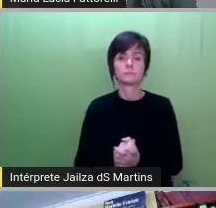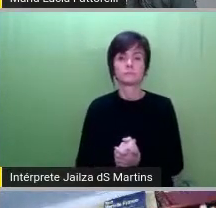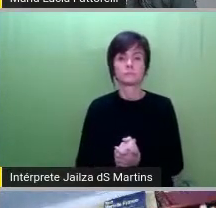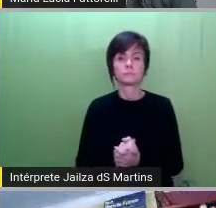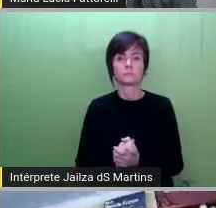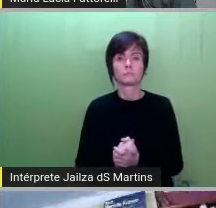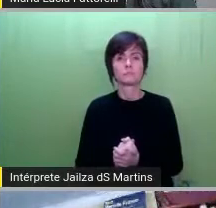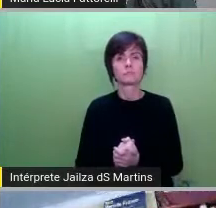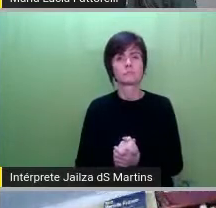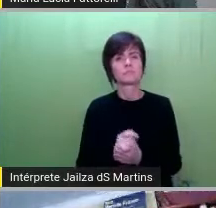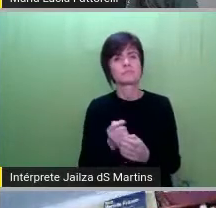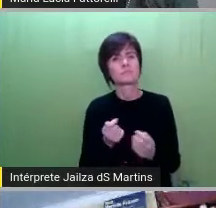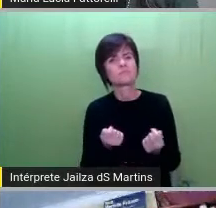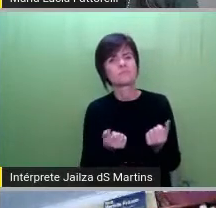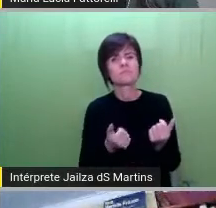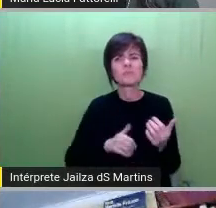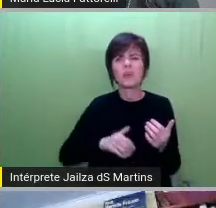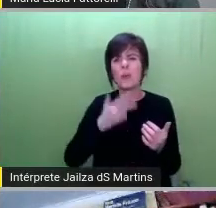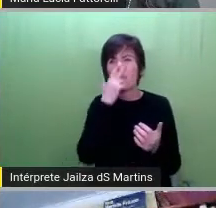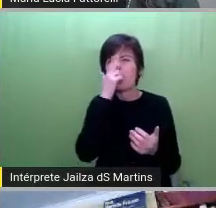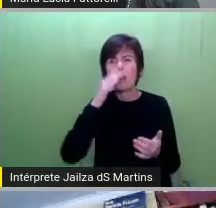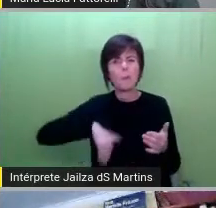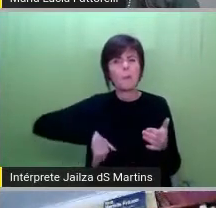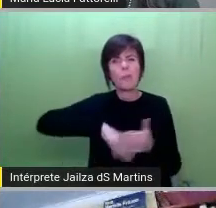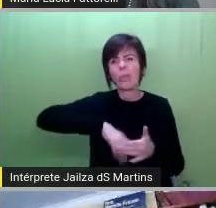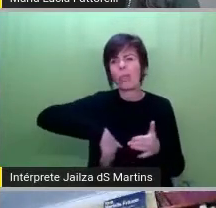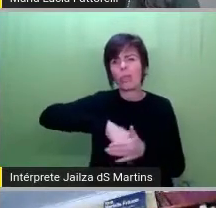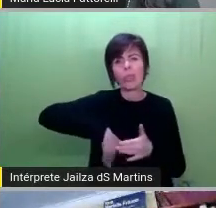A rigor, isso é chute.